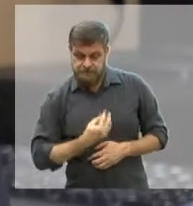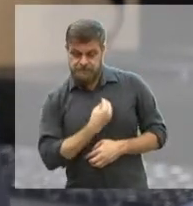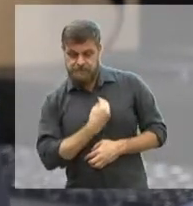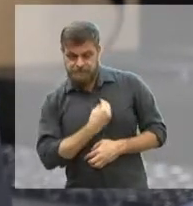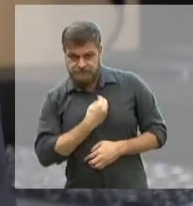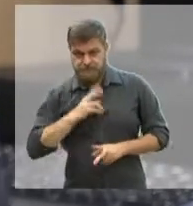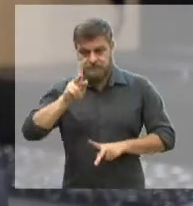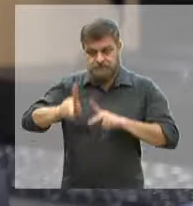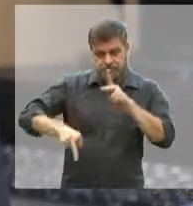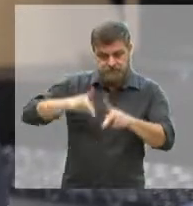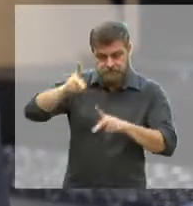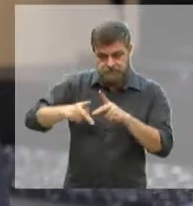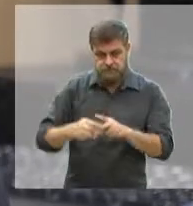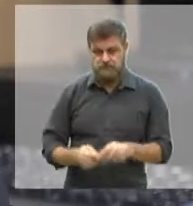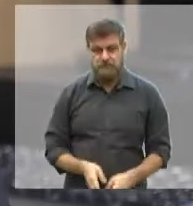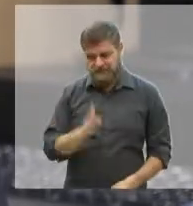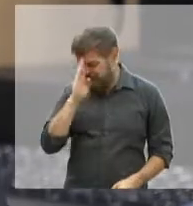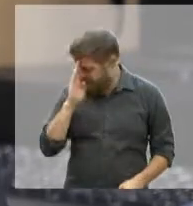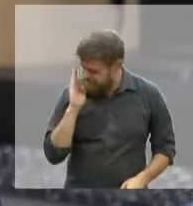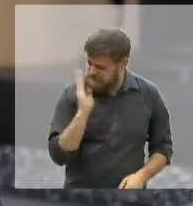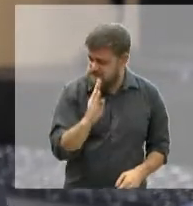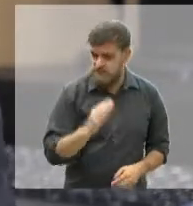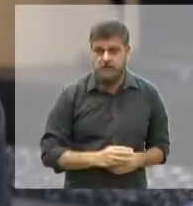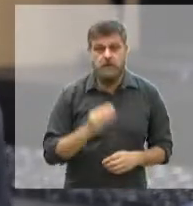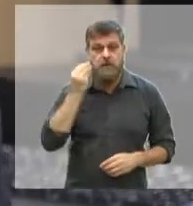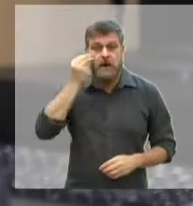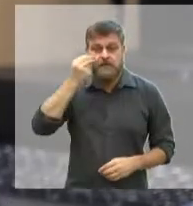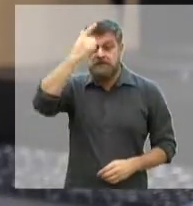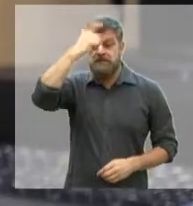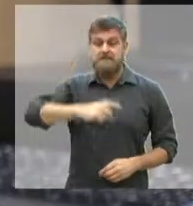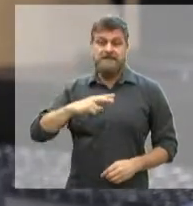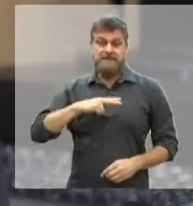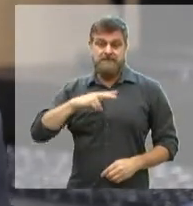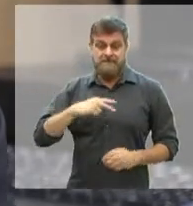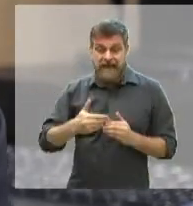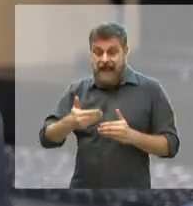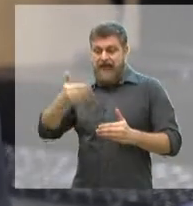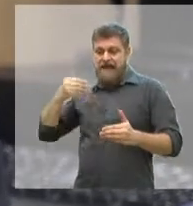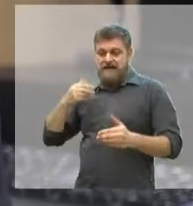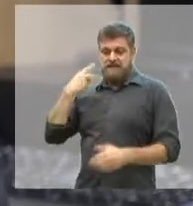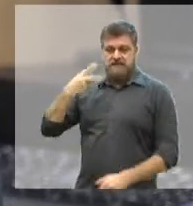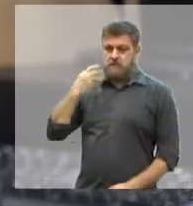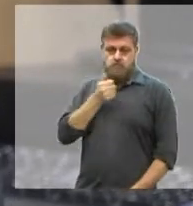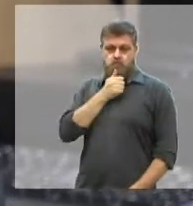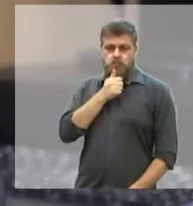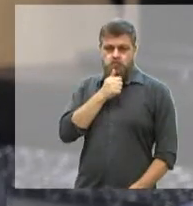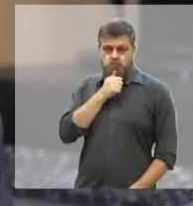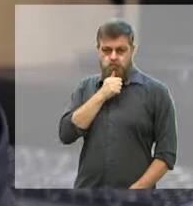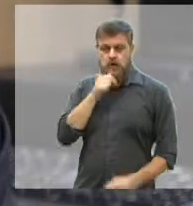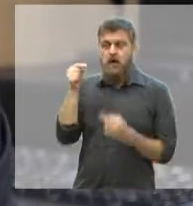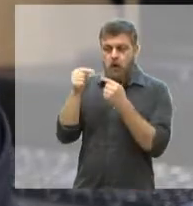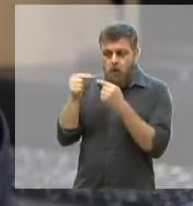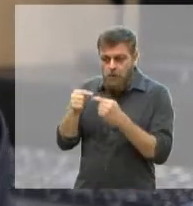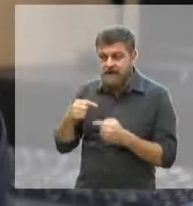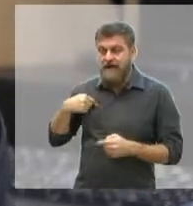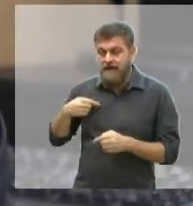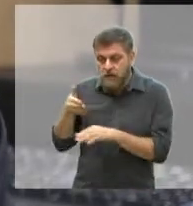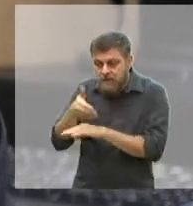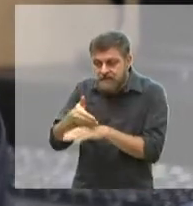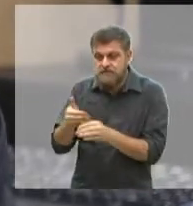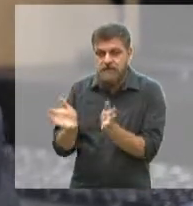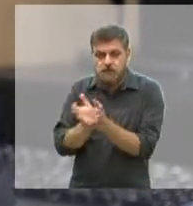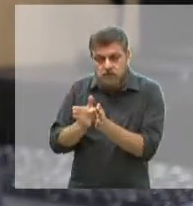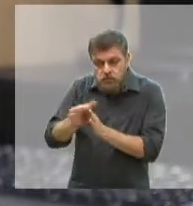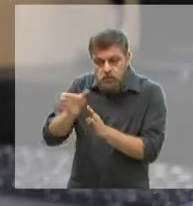a participação direta da população. A minha experiência pessoal, antes de chegar aqui na Câmara, tem muito a ver com isso. Eu fui conselheiro municipal